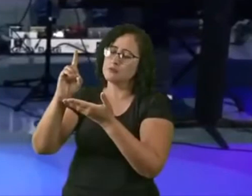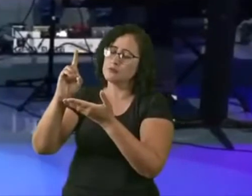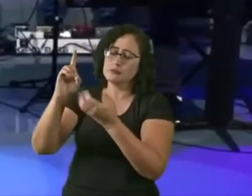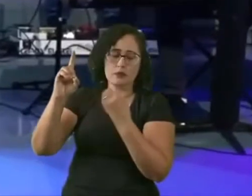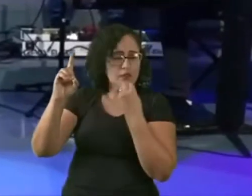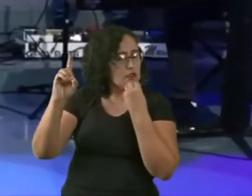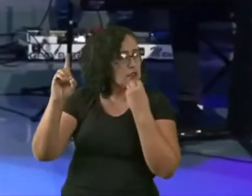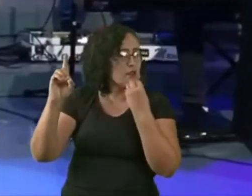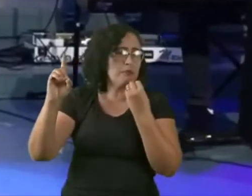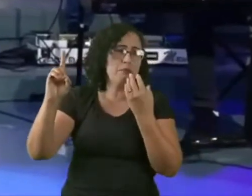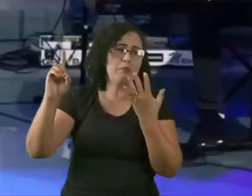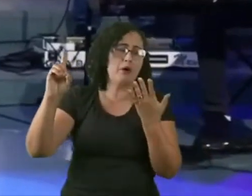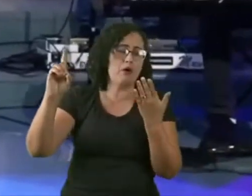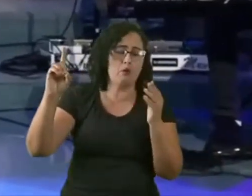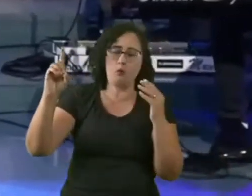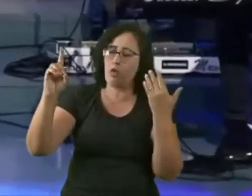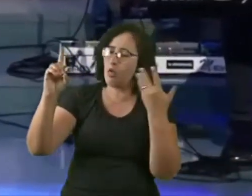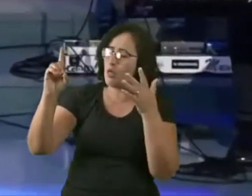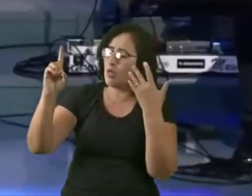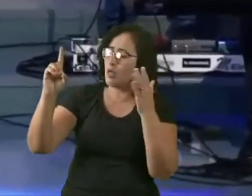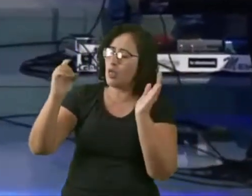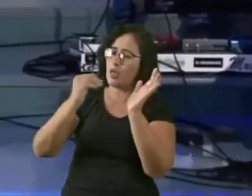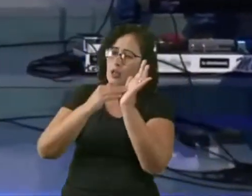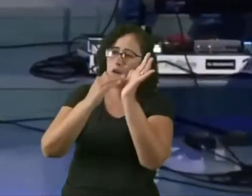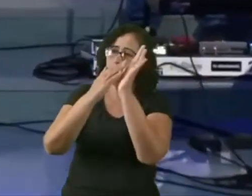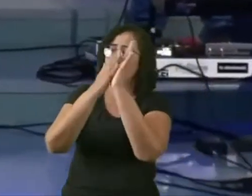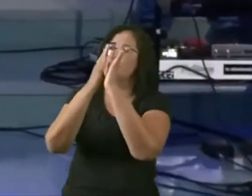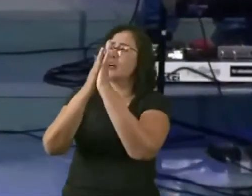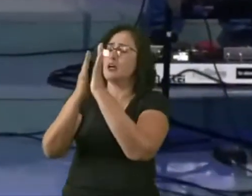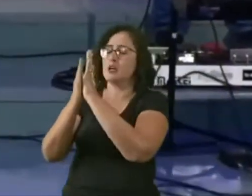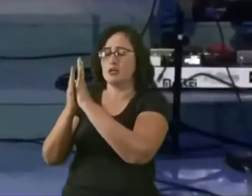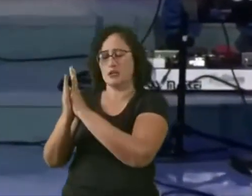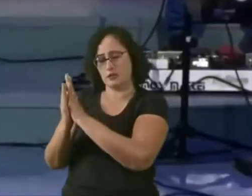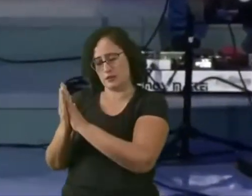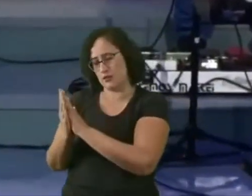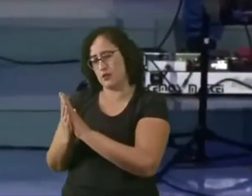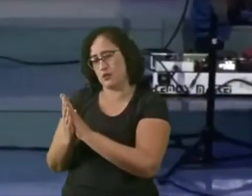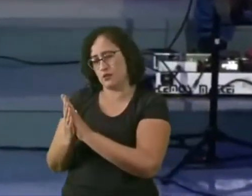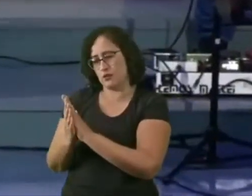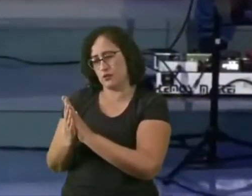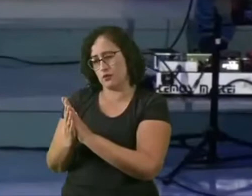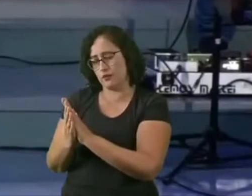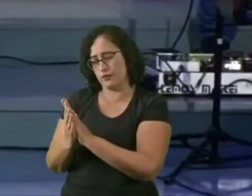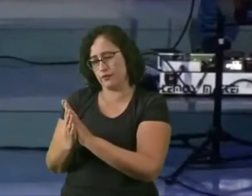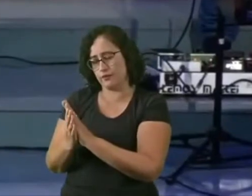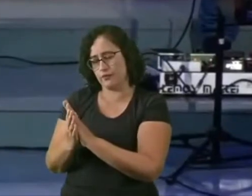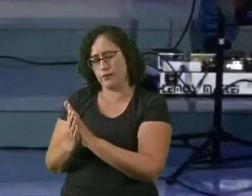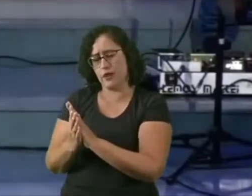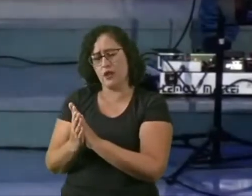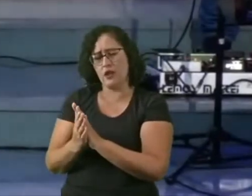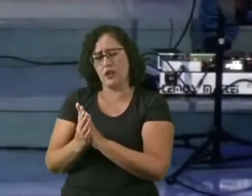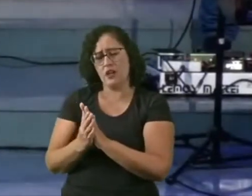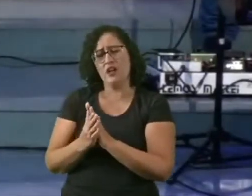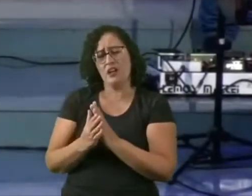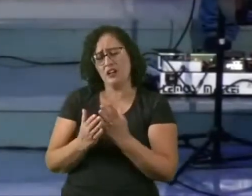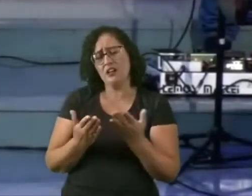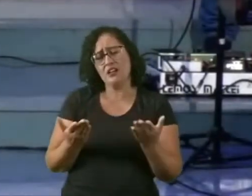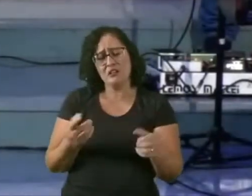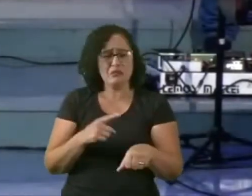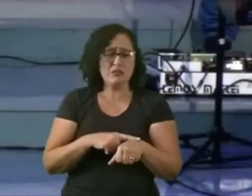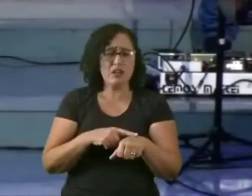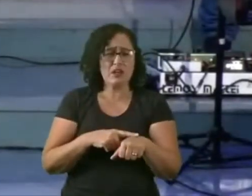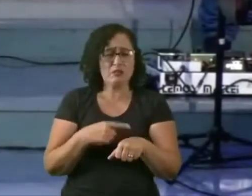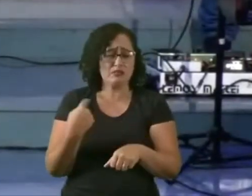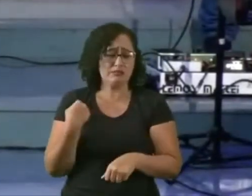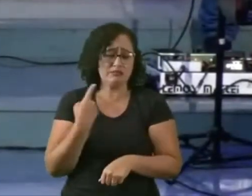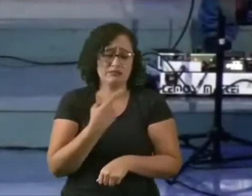Como é bom louvar ao Senhor, mesmo que de forma virtual, mas o Senhor, Ele